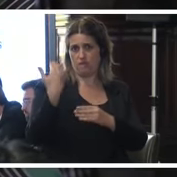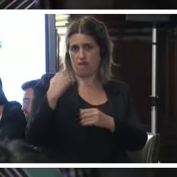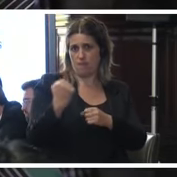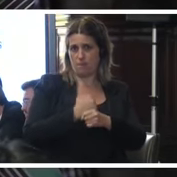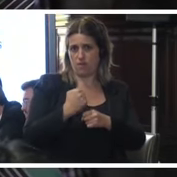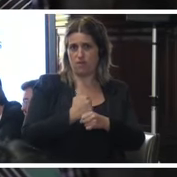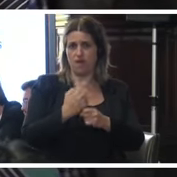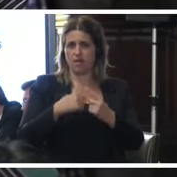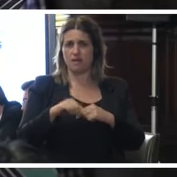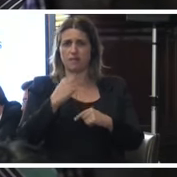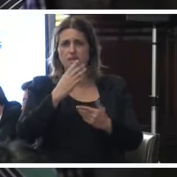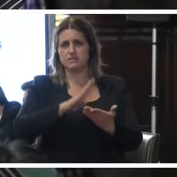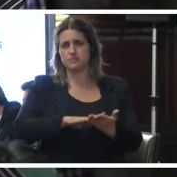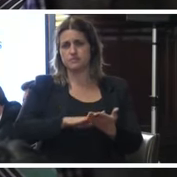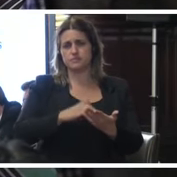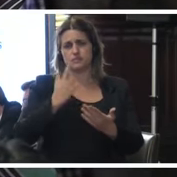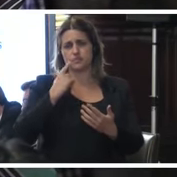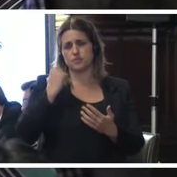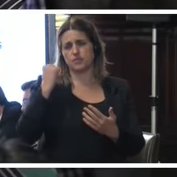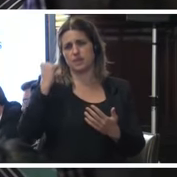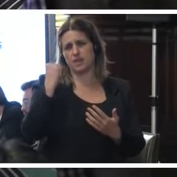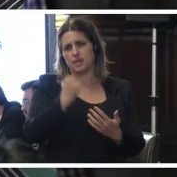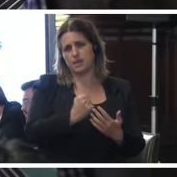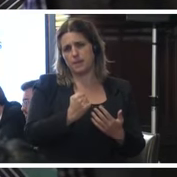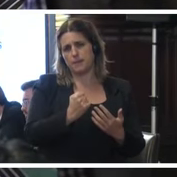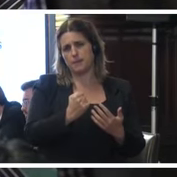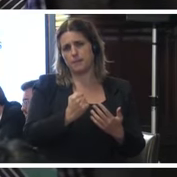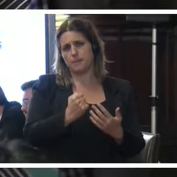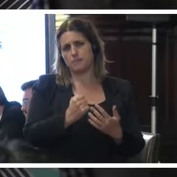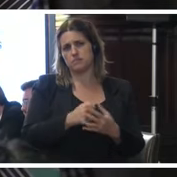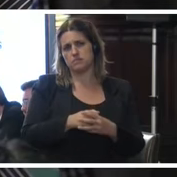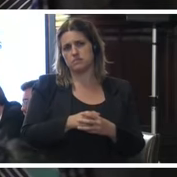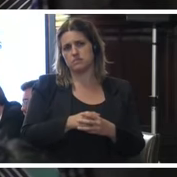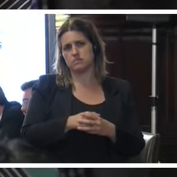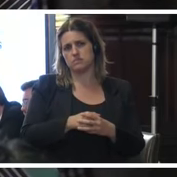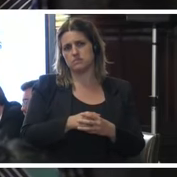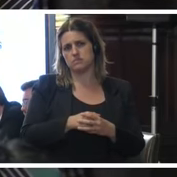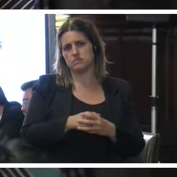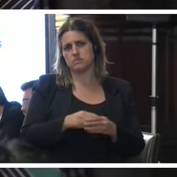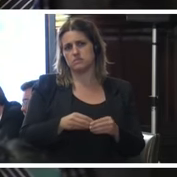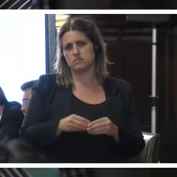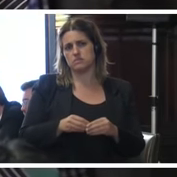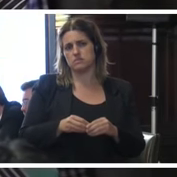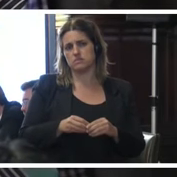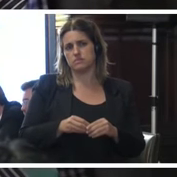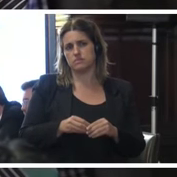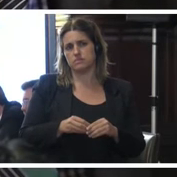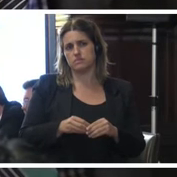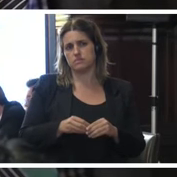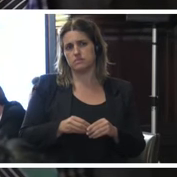para a justiça militar. Requer também o repúdio à banalização da utilização das Forças Armadas em funções de segurança. Por